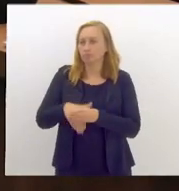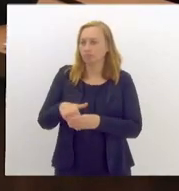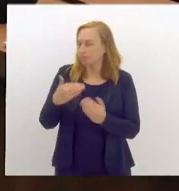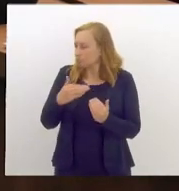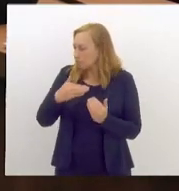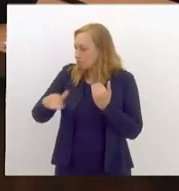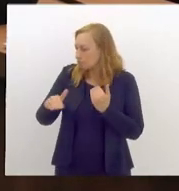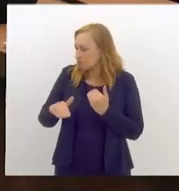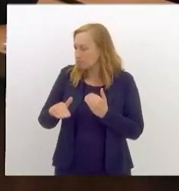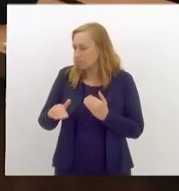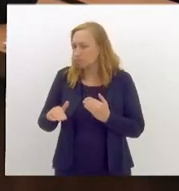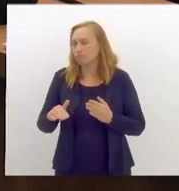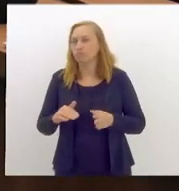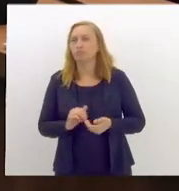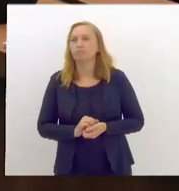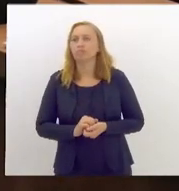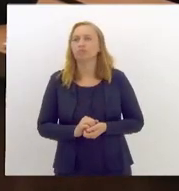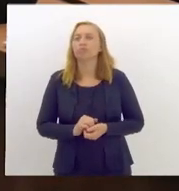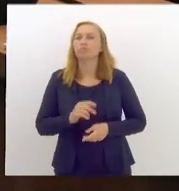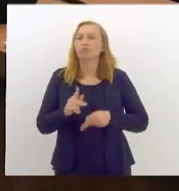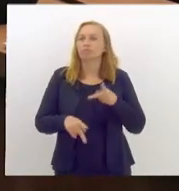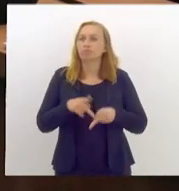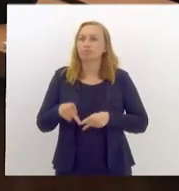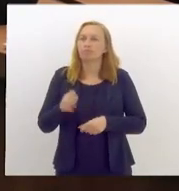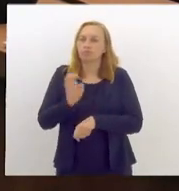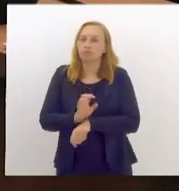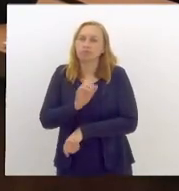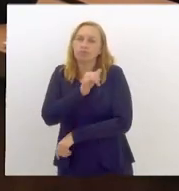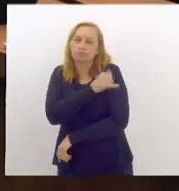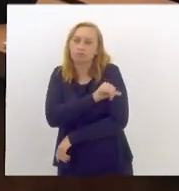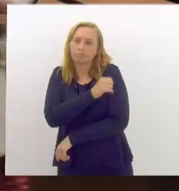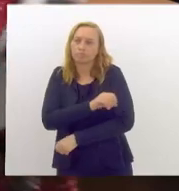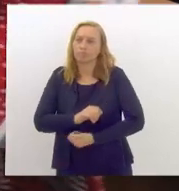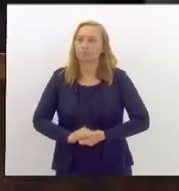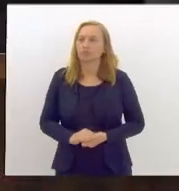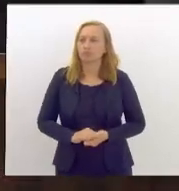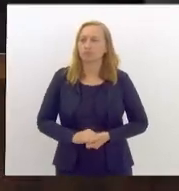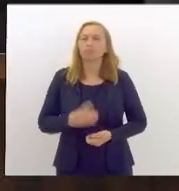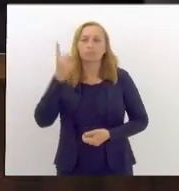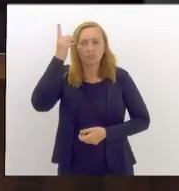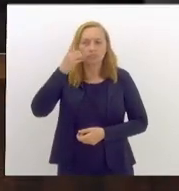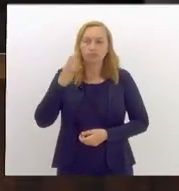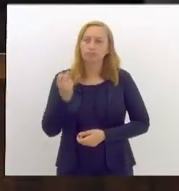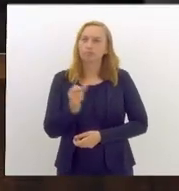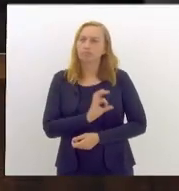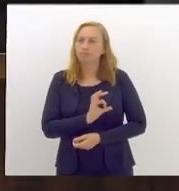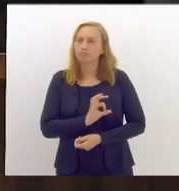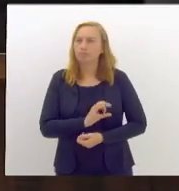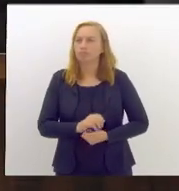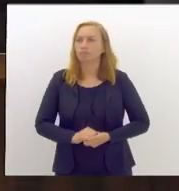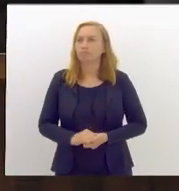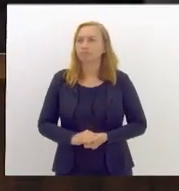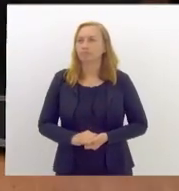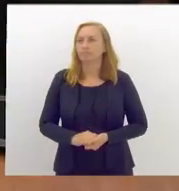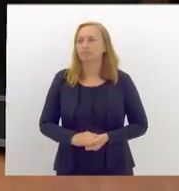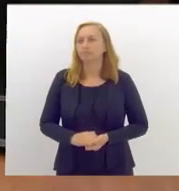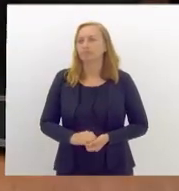contrário aos cargo com a população do estado do Rio de Janeiro deputada Marta por favor